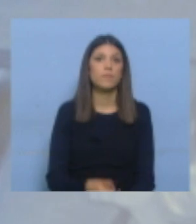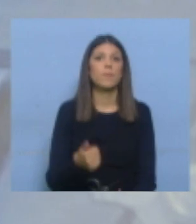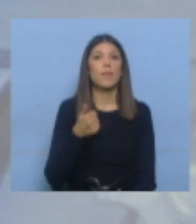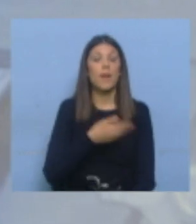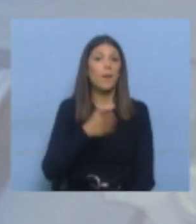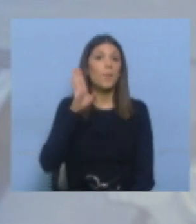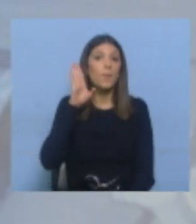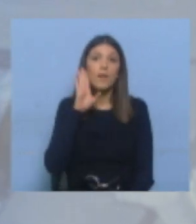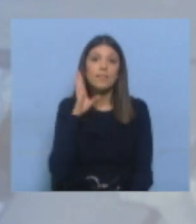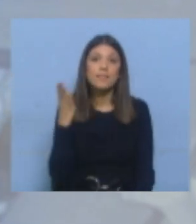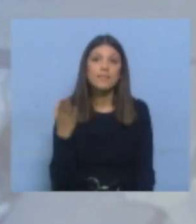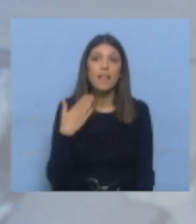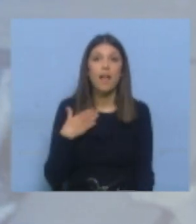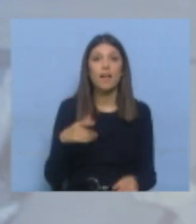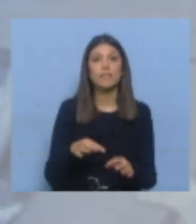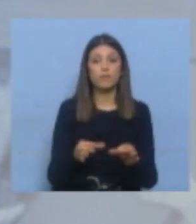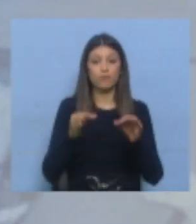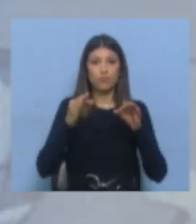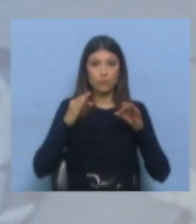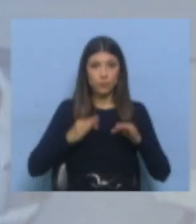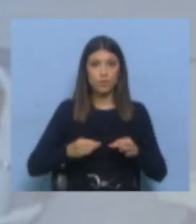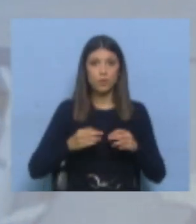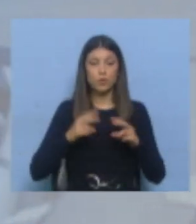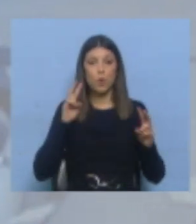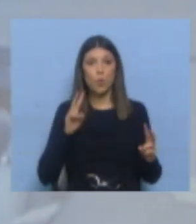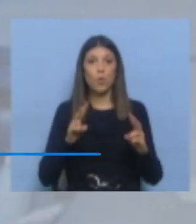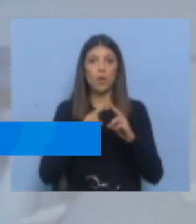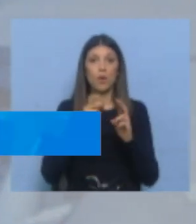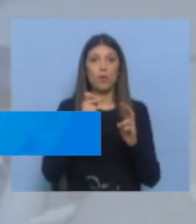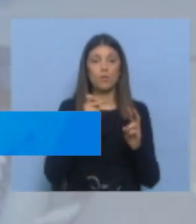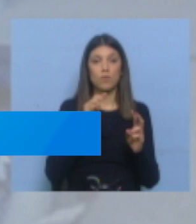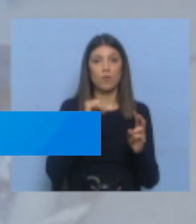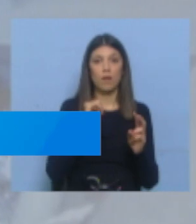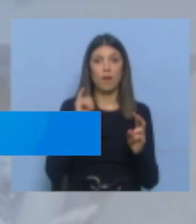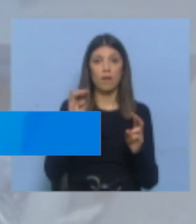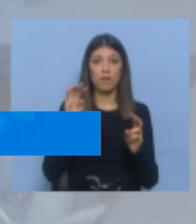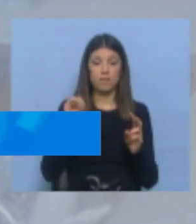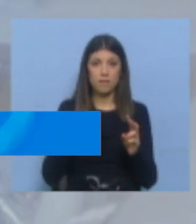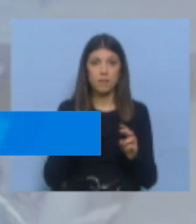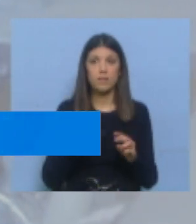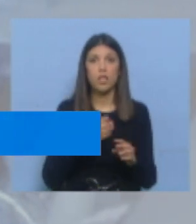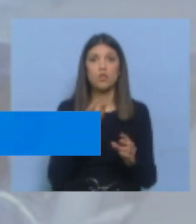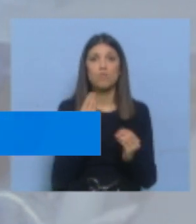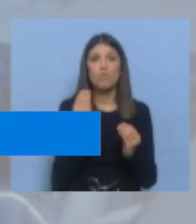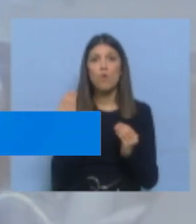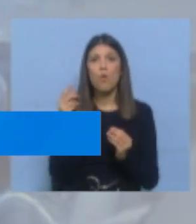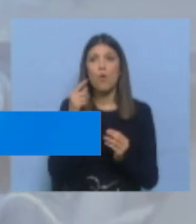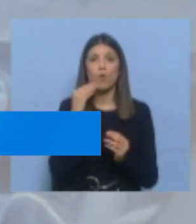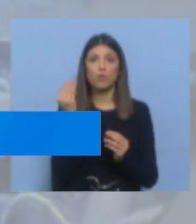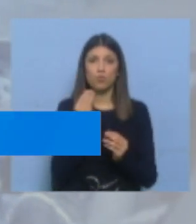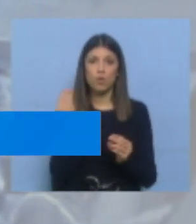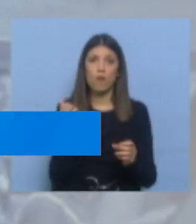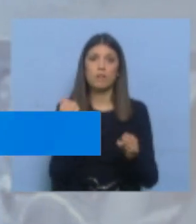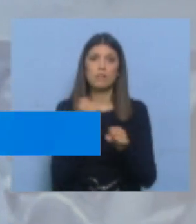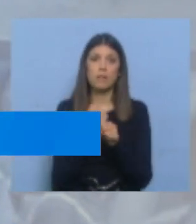Olá, muito boa tarde. Apesar do adiamento do encontro de Assis sobre a economia de Francisco, são muitos os jovens que trabalham já neste desafio